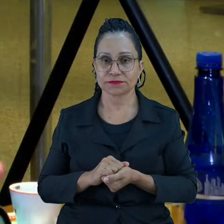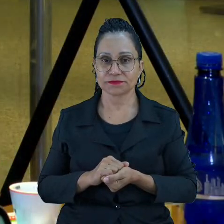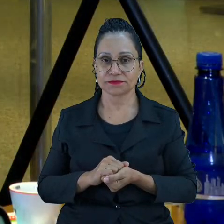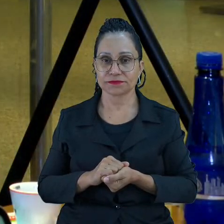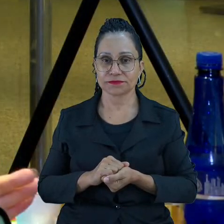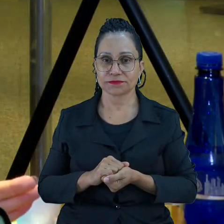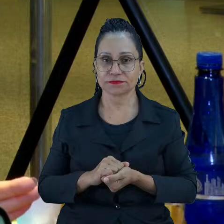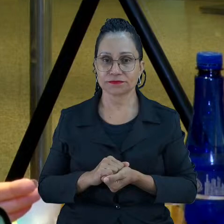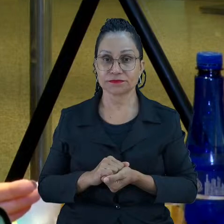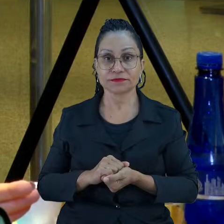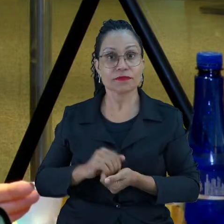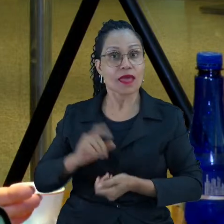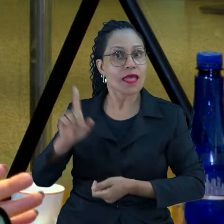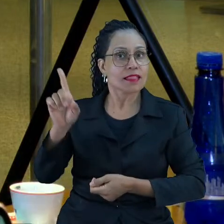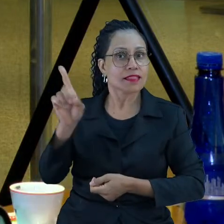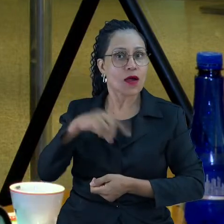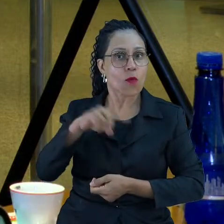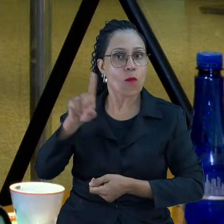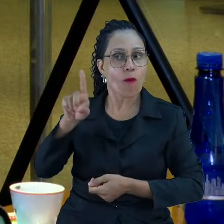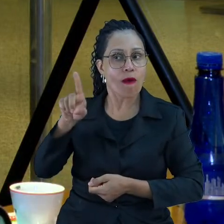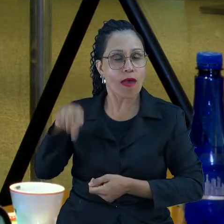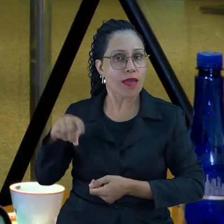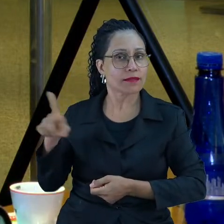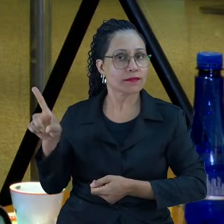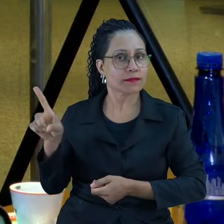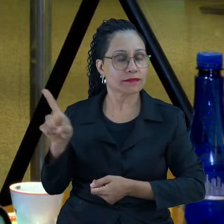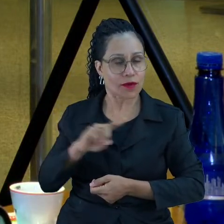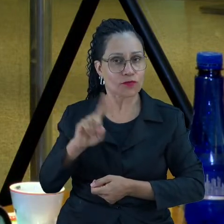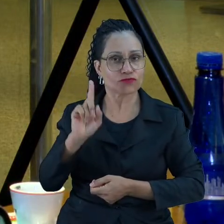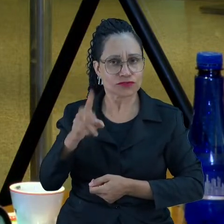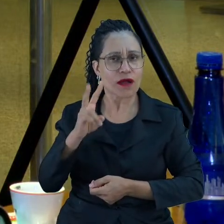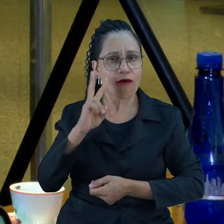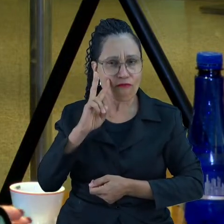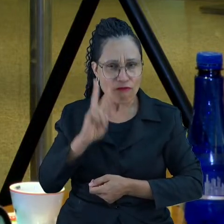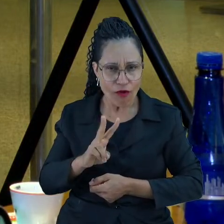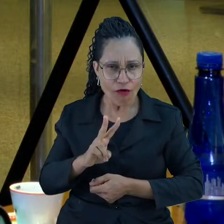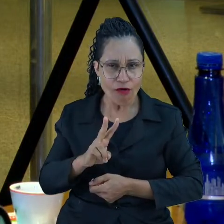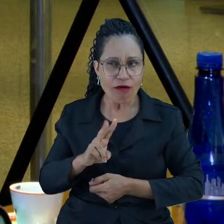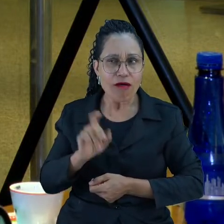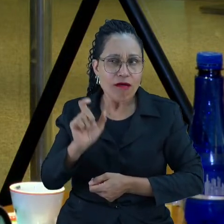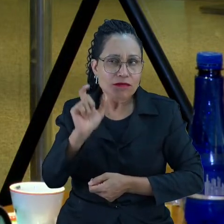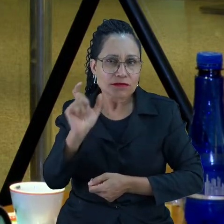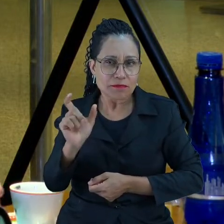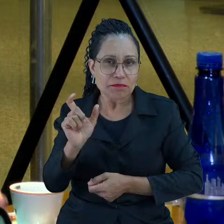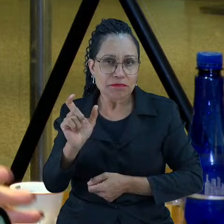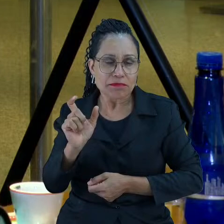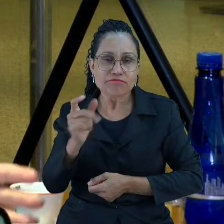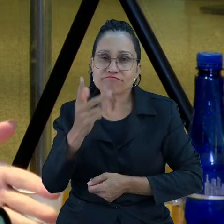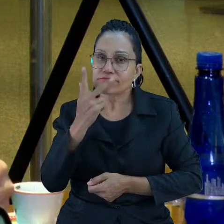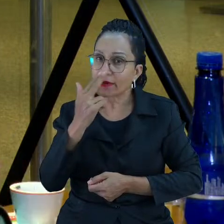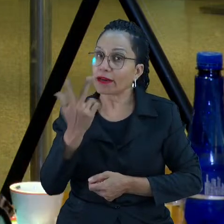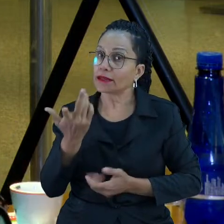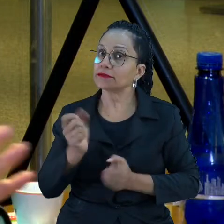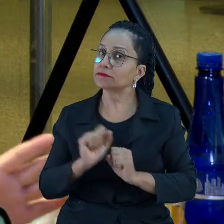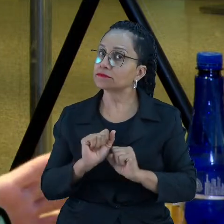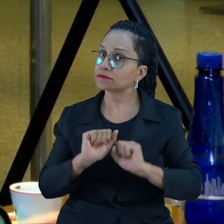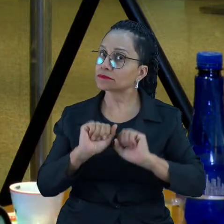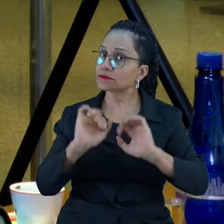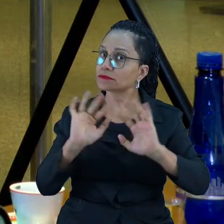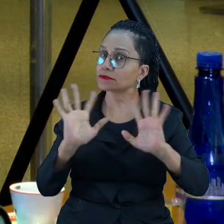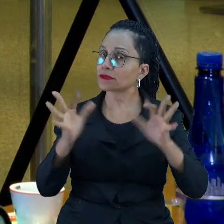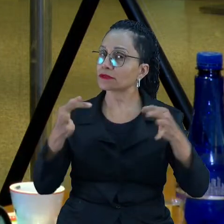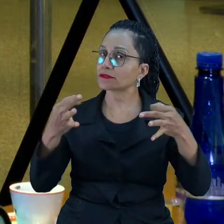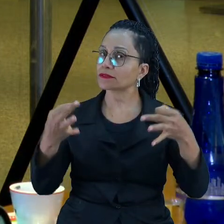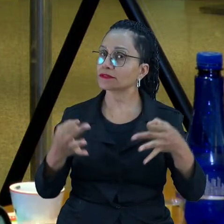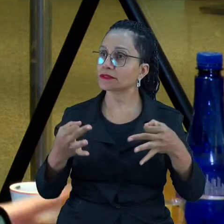Não é não. Você já ouviu essa expressão? Ela parece muito óbvia e talvez você fale, todo